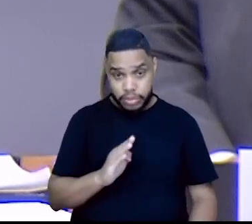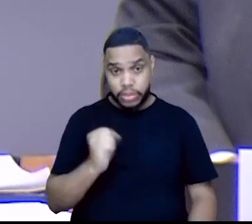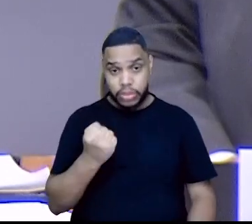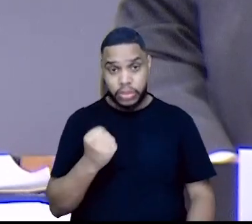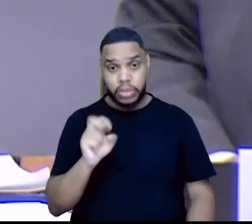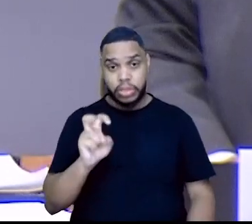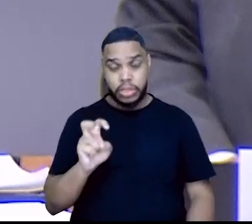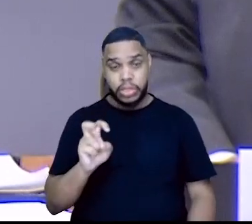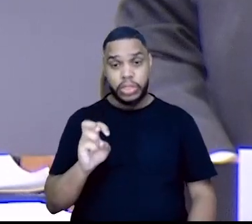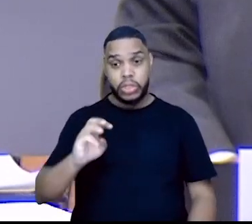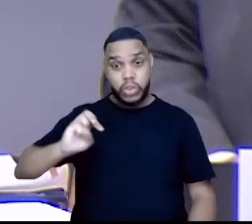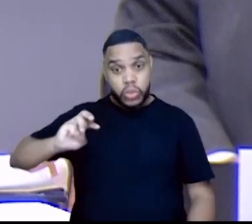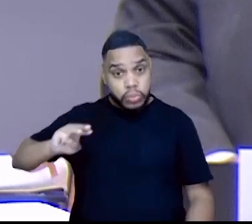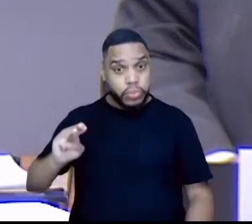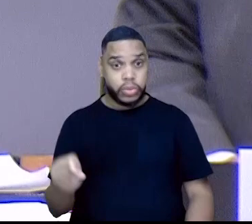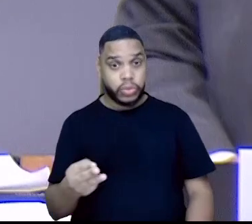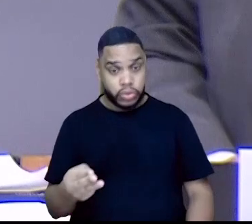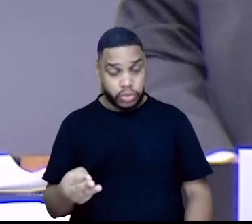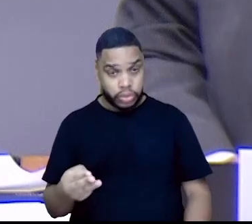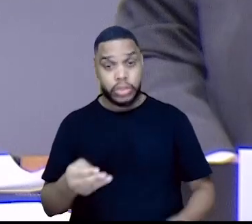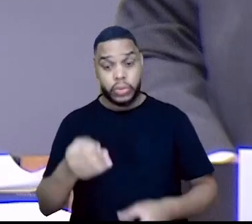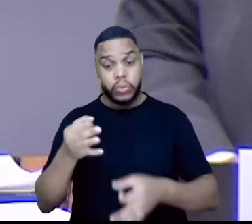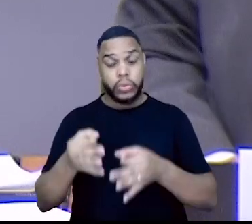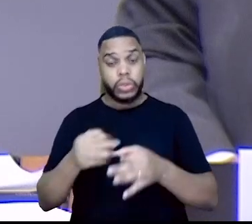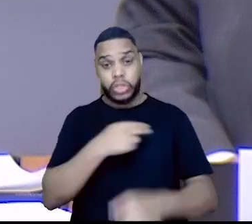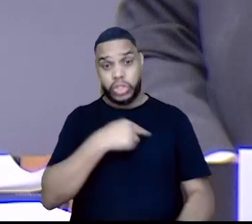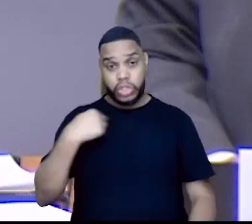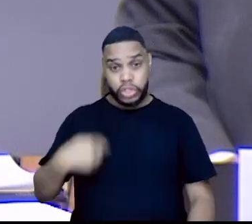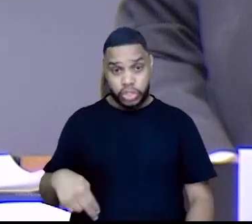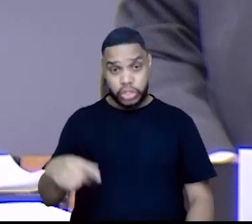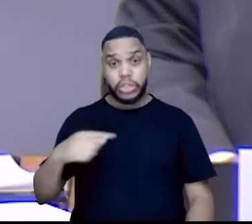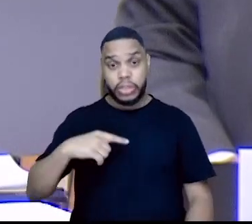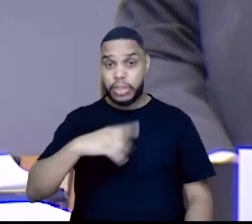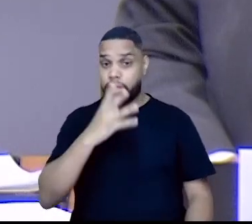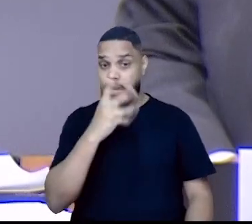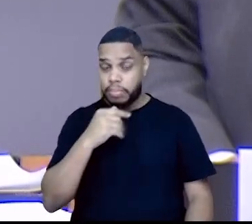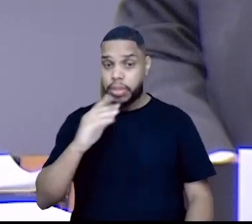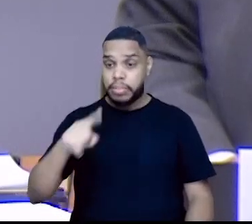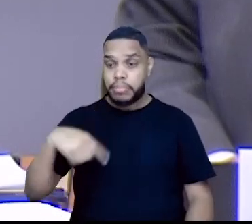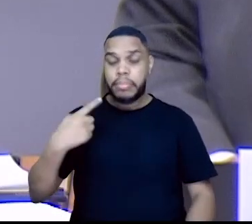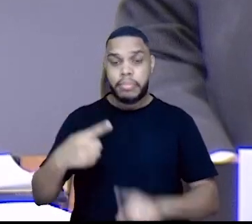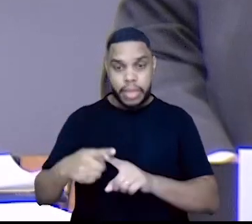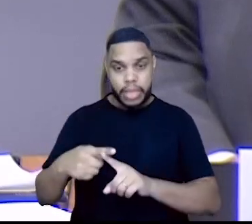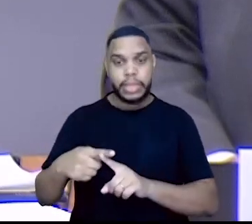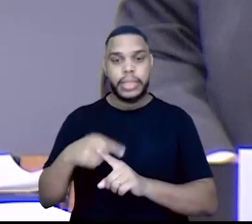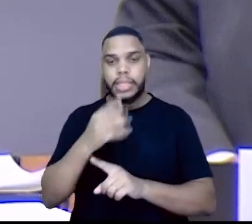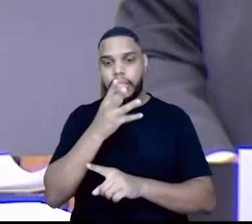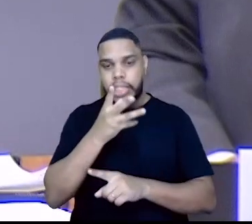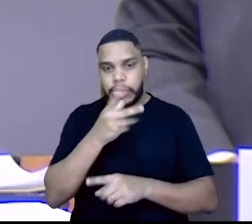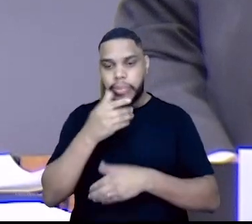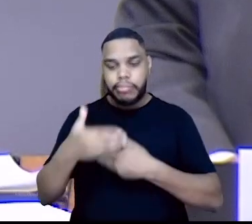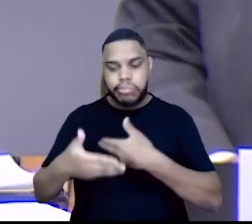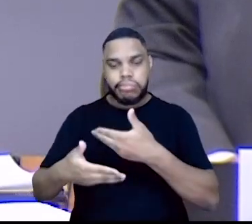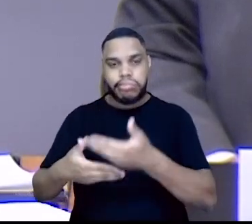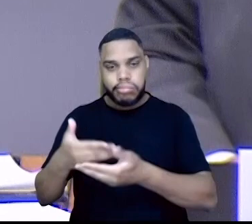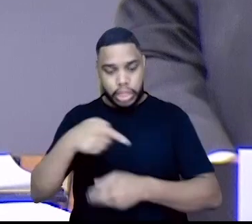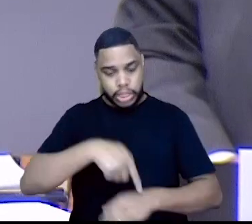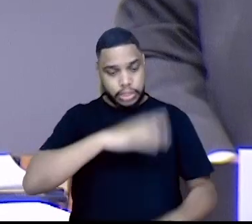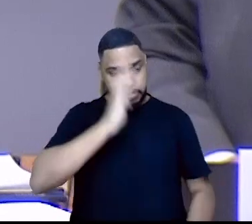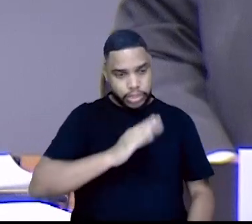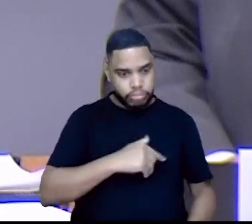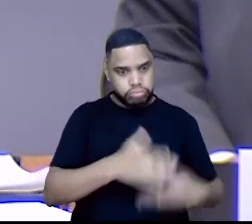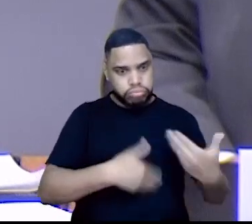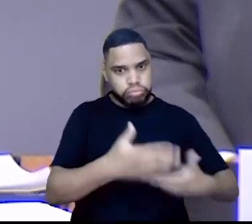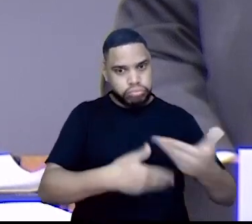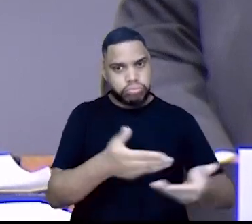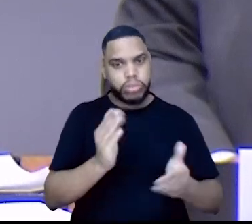milhões de processos. Portanto, a China tem uma litigiosidade que é quase metade da brasileira e já é um número